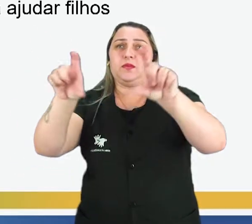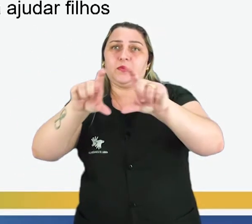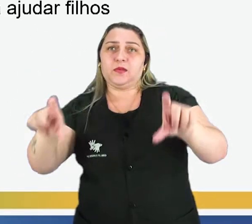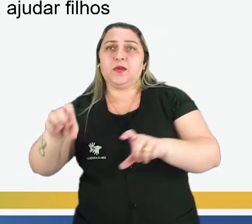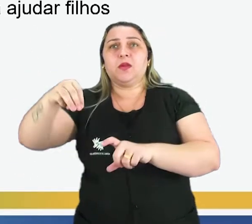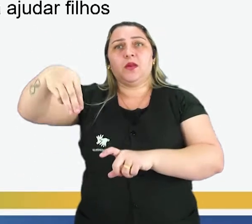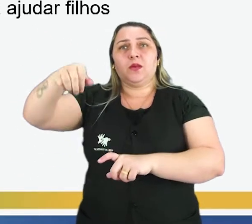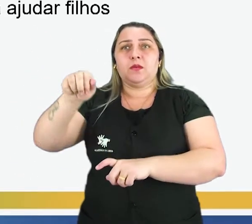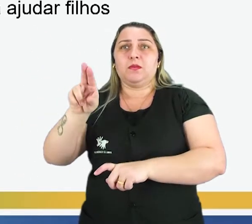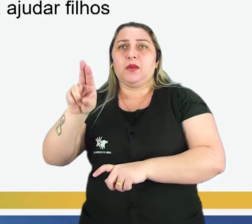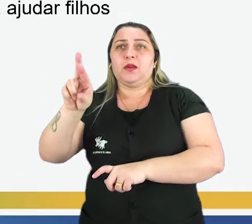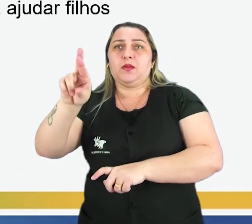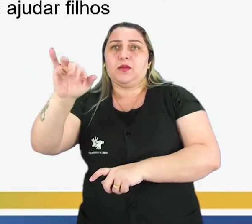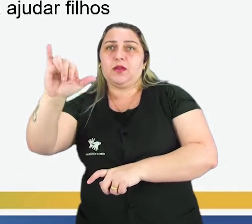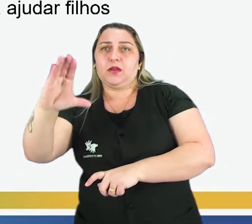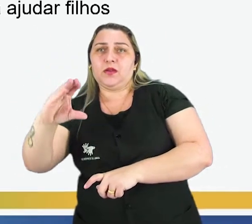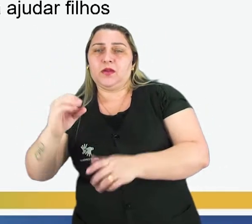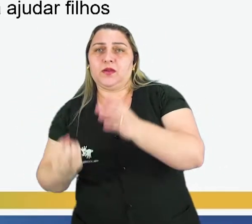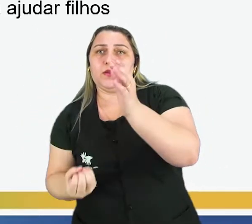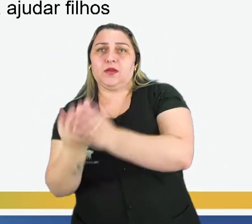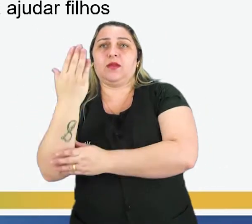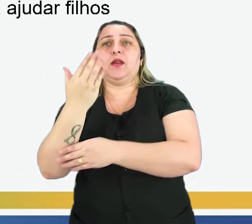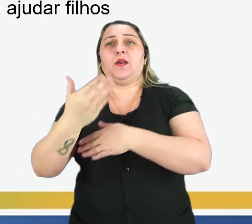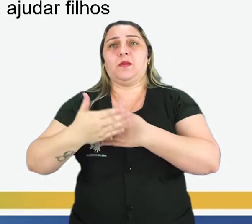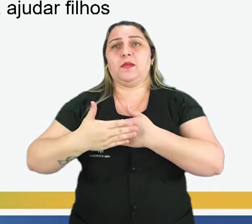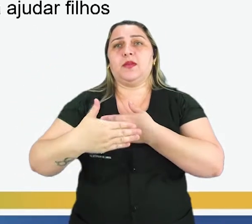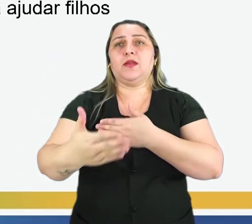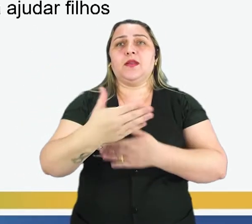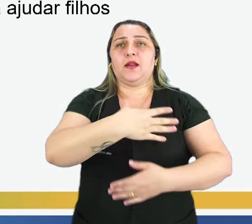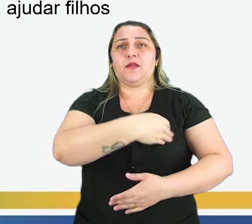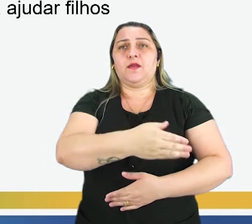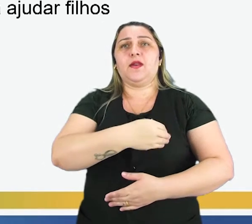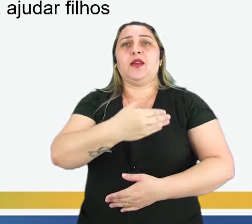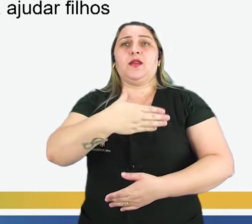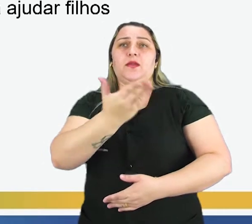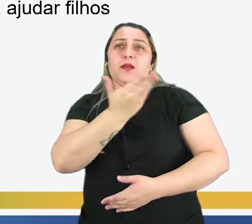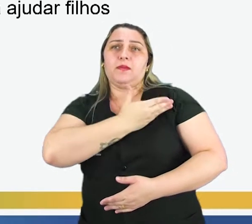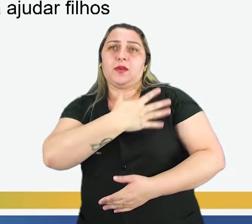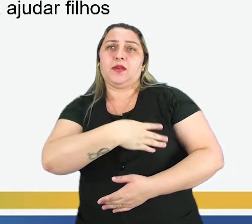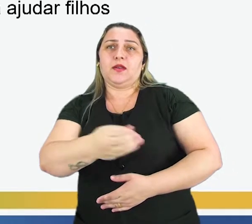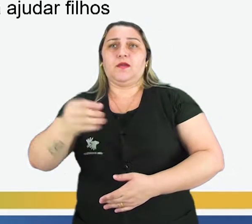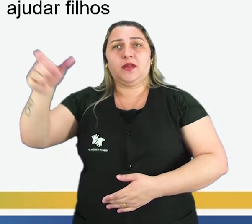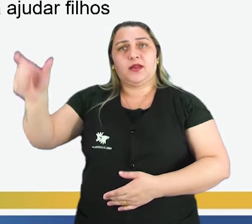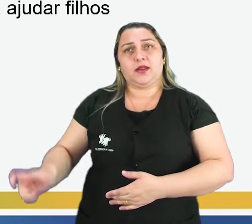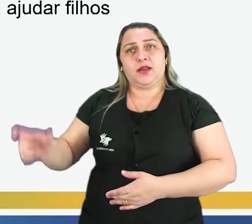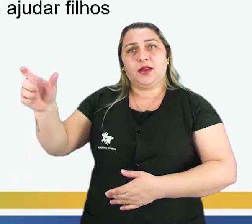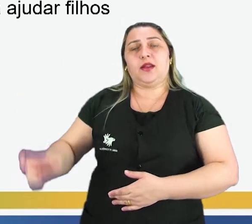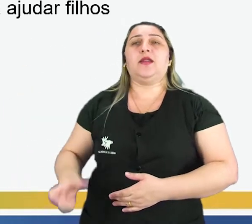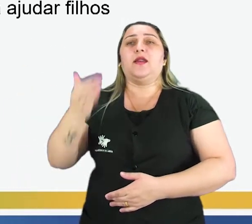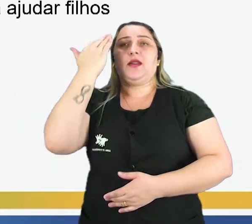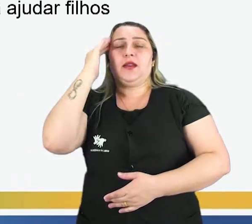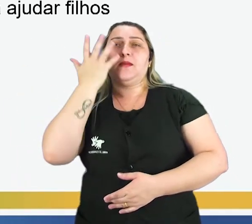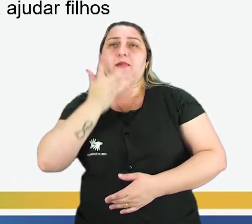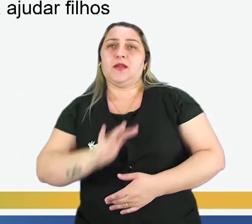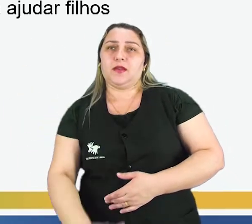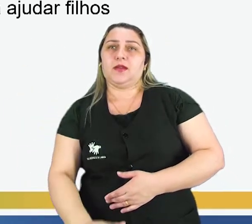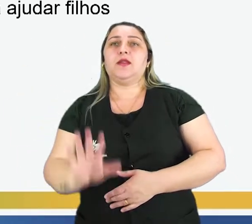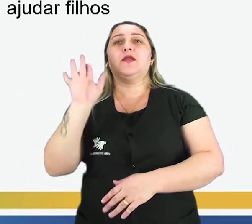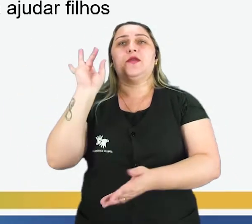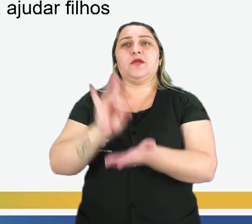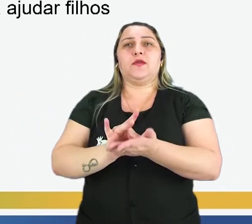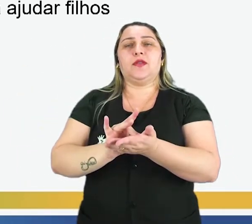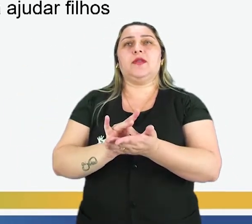Maurício de Souza criou a partir de sua filha e dos amiguinhos dela serão interpretados por crianças de carne e